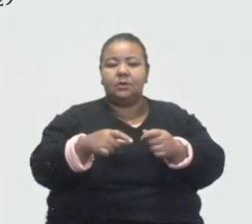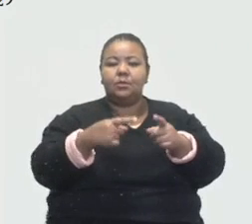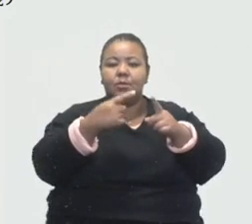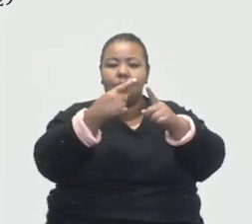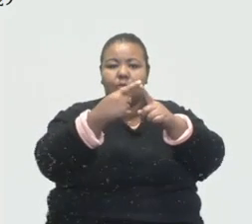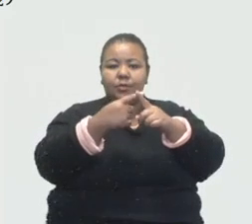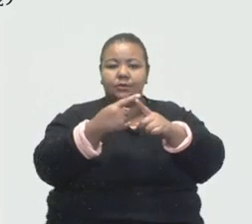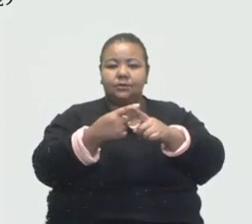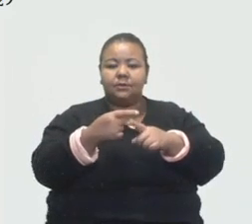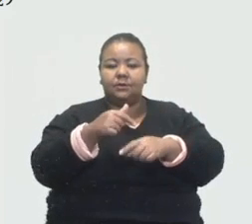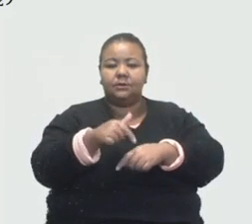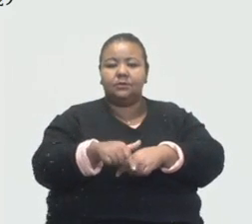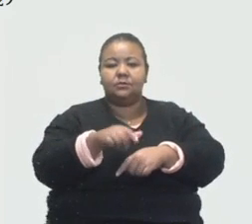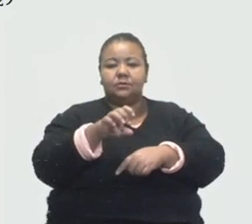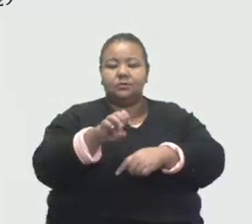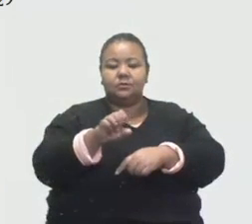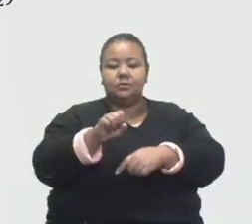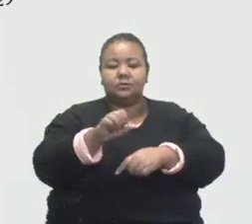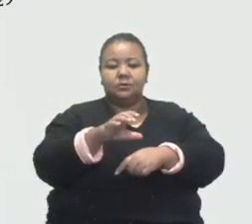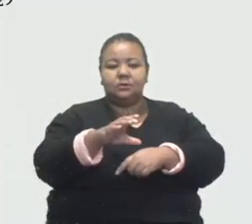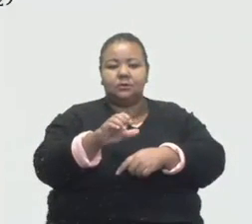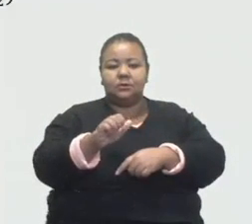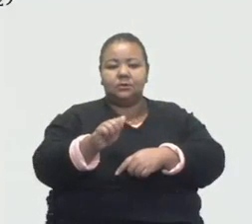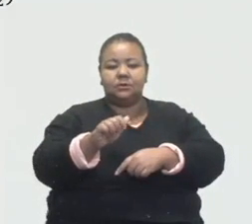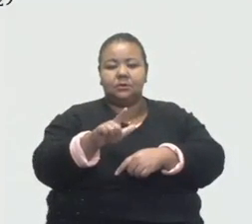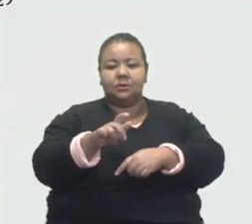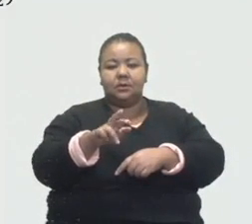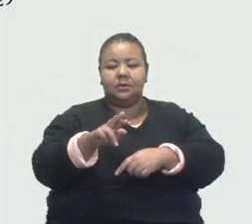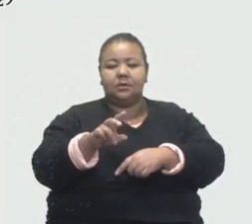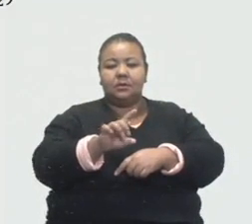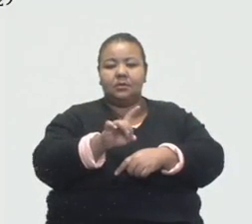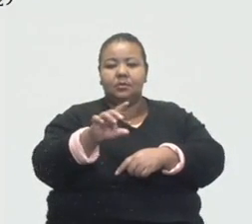multiplicação de escalar por vetor. Então, fazendo